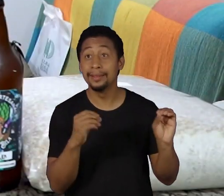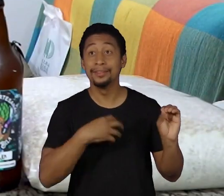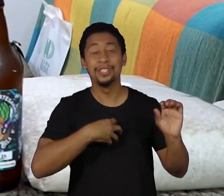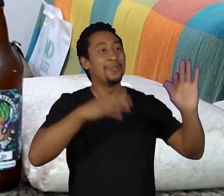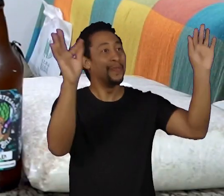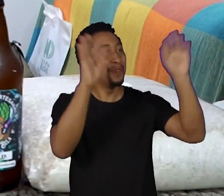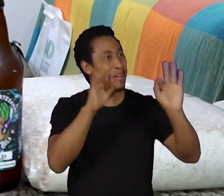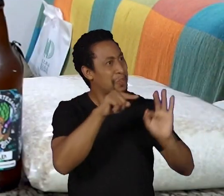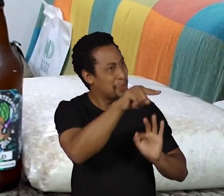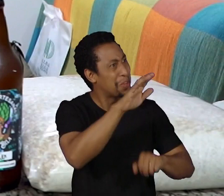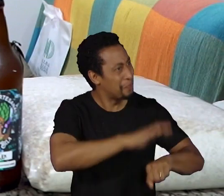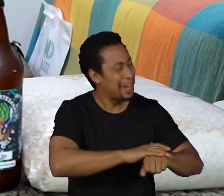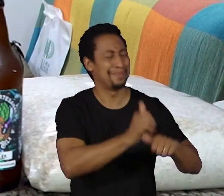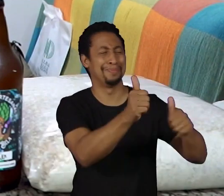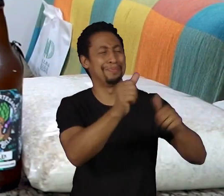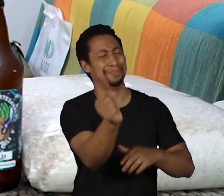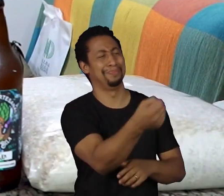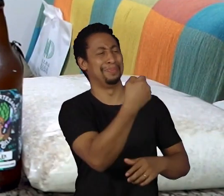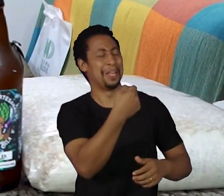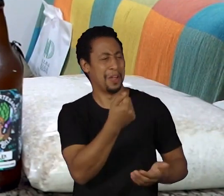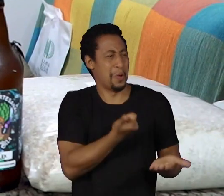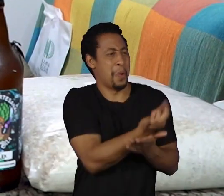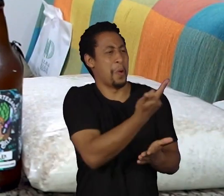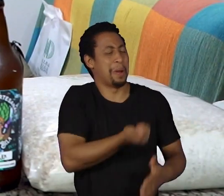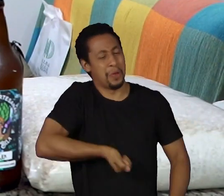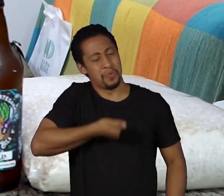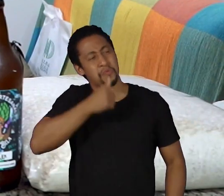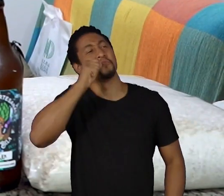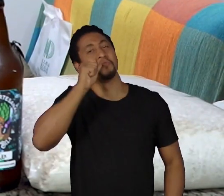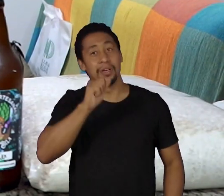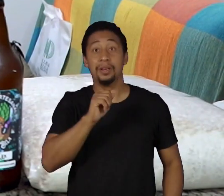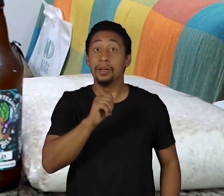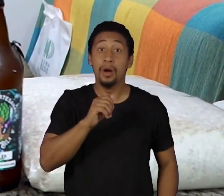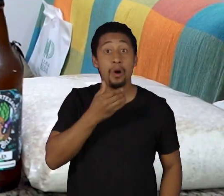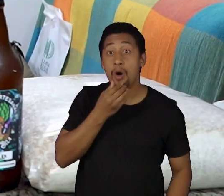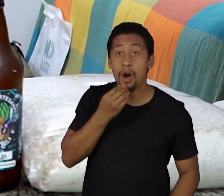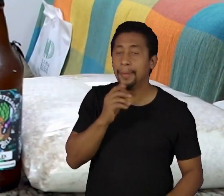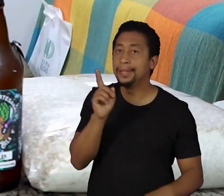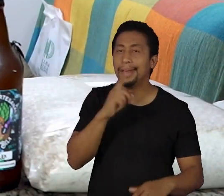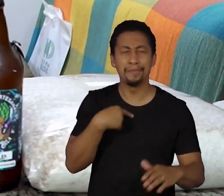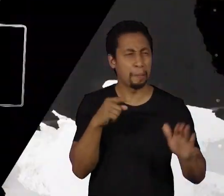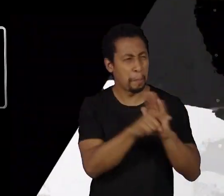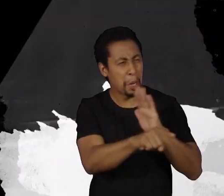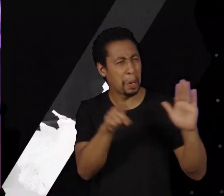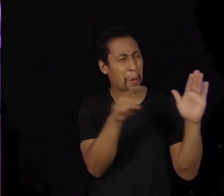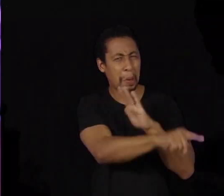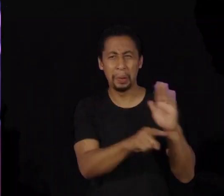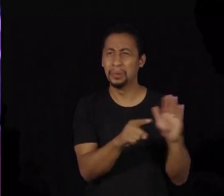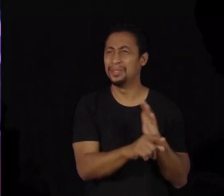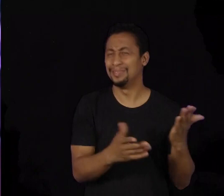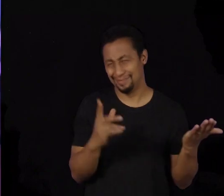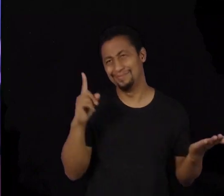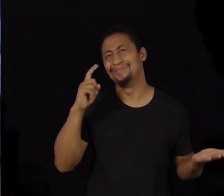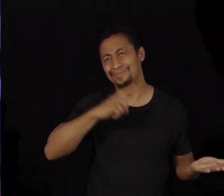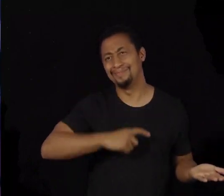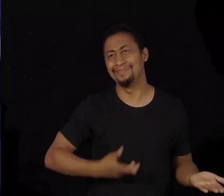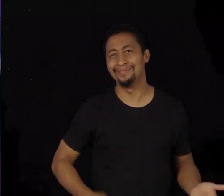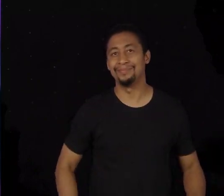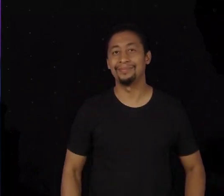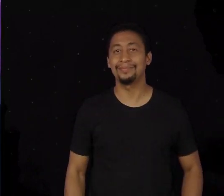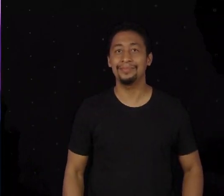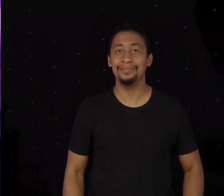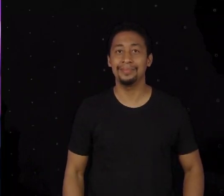mulher fazendo uma cerveja. Elas falam, nossa, dá para fazer cerveja? Sim, dá. E conseguimos. Aí eu me afogo